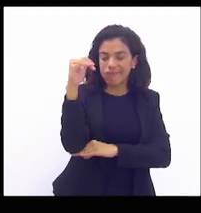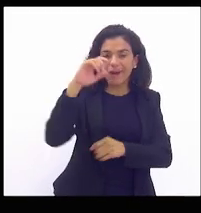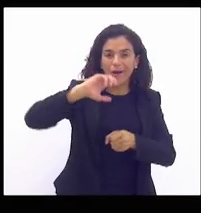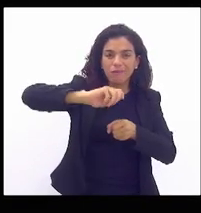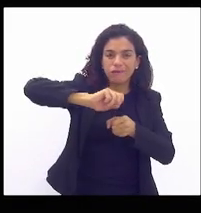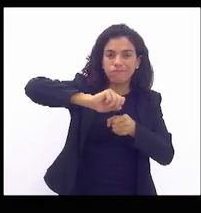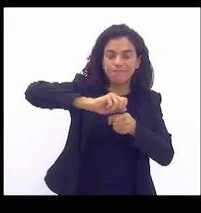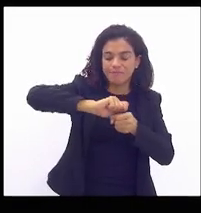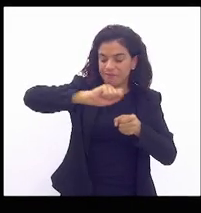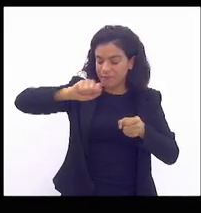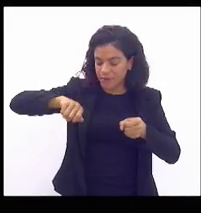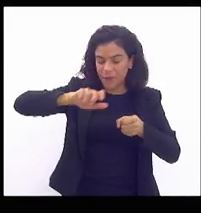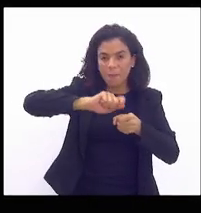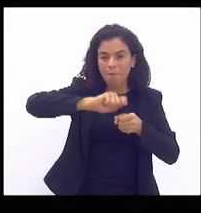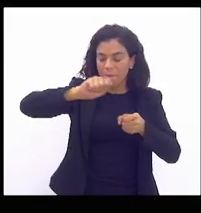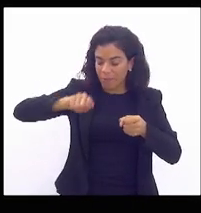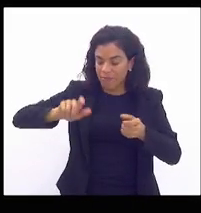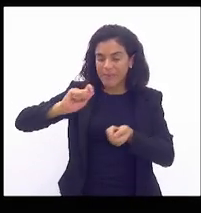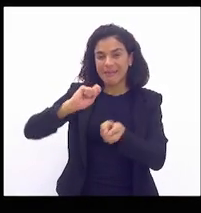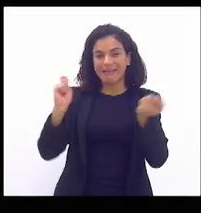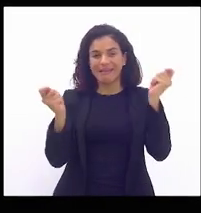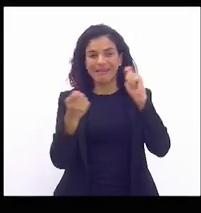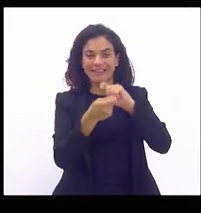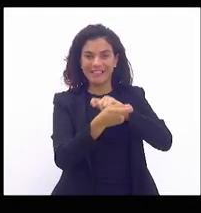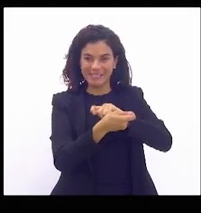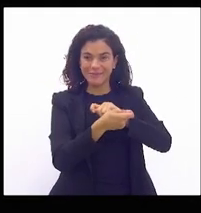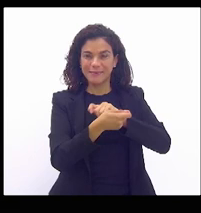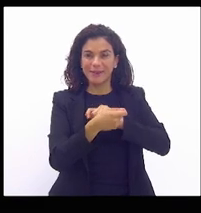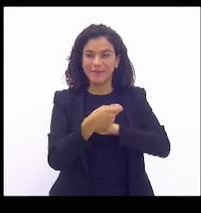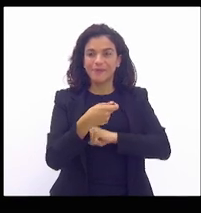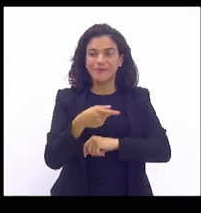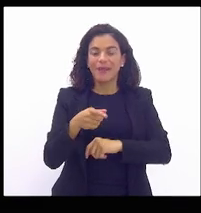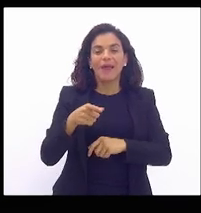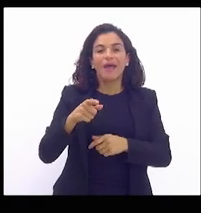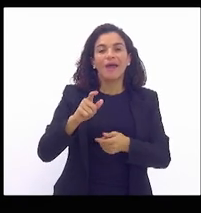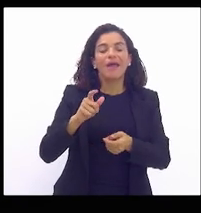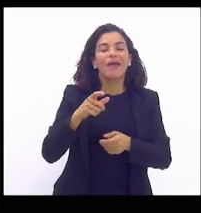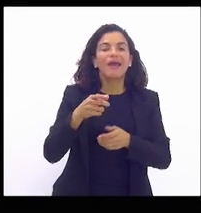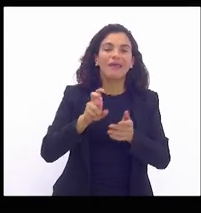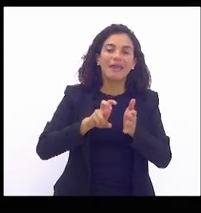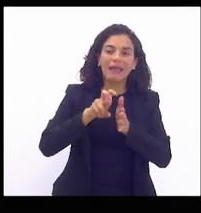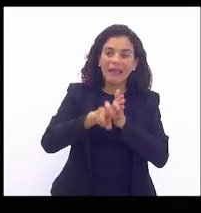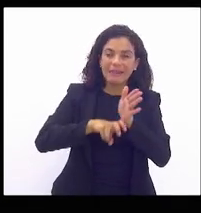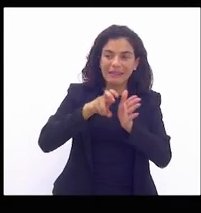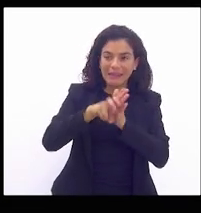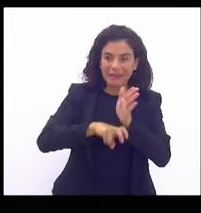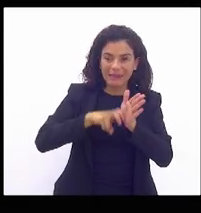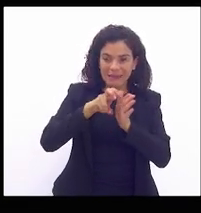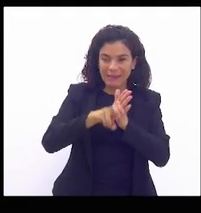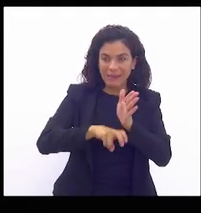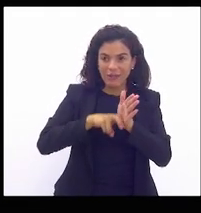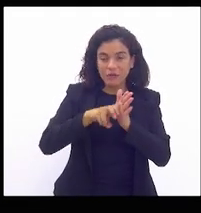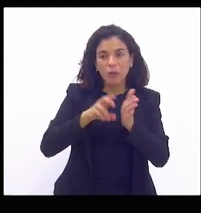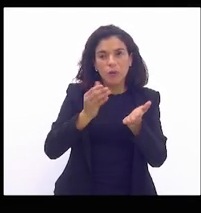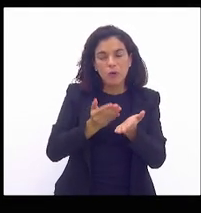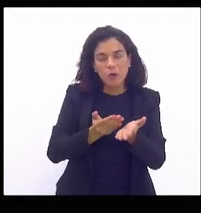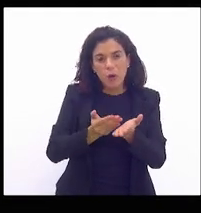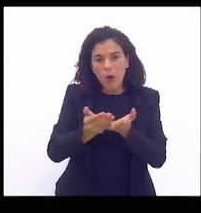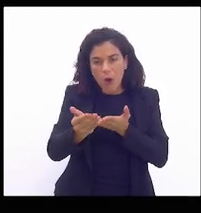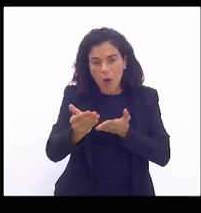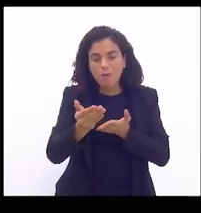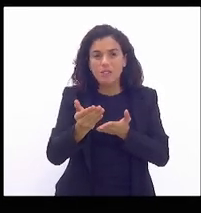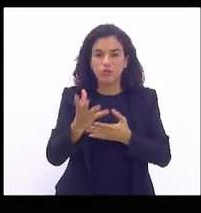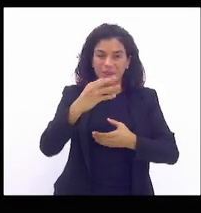para o quê? Fazer a transformar doações em cadeira de rodas. Isso começou de uma maneira